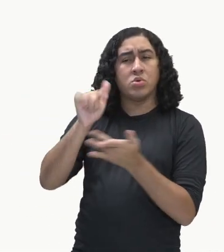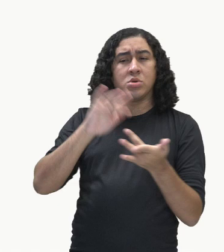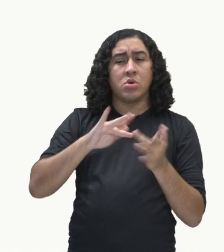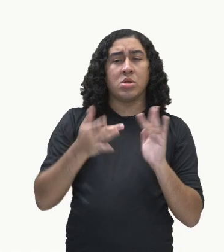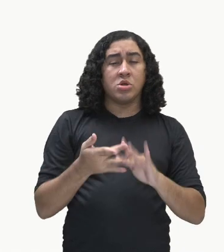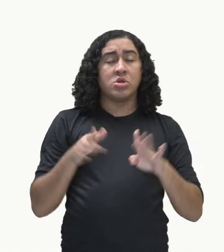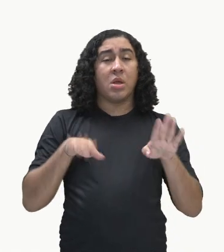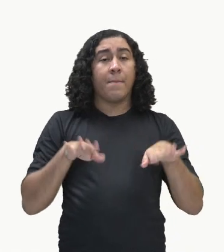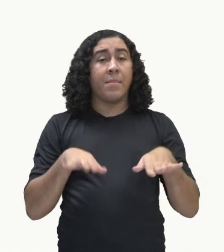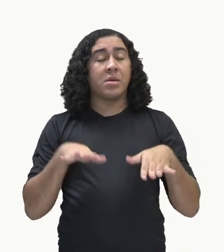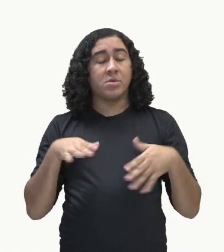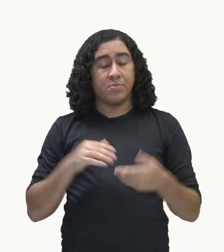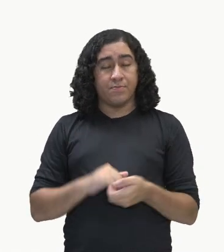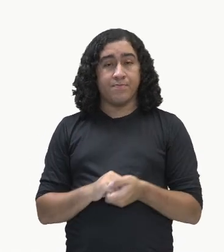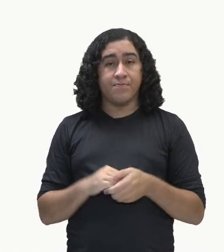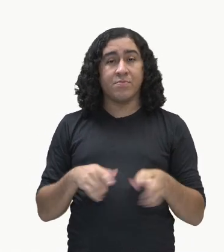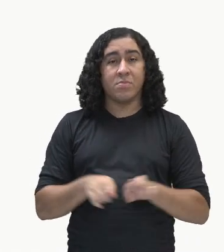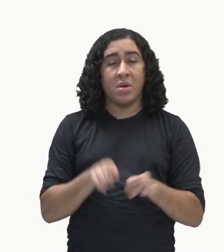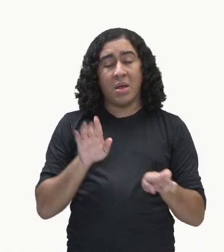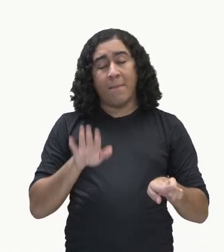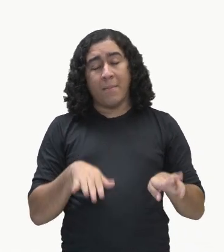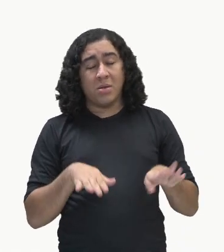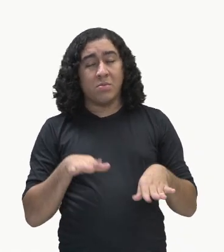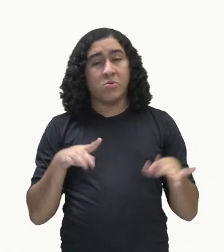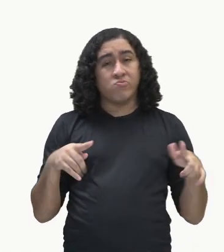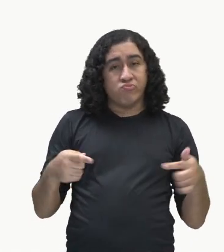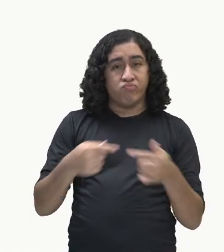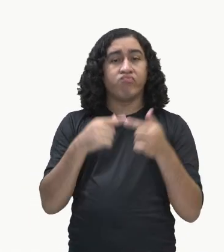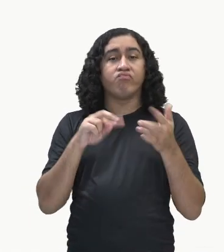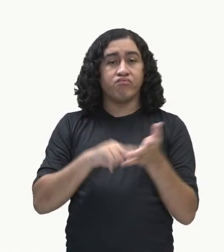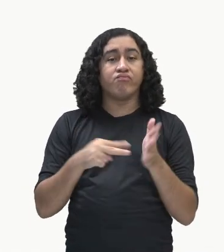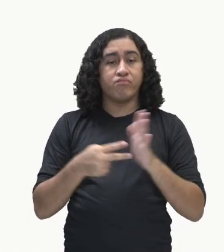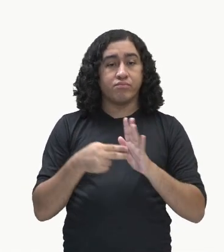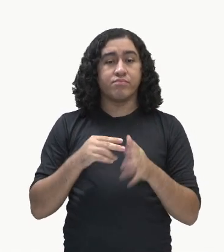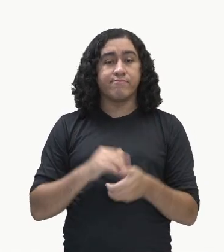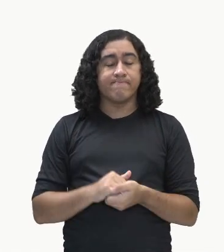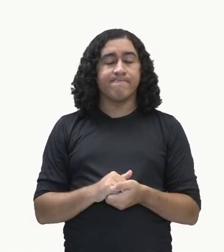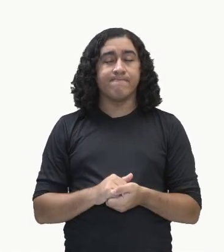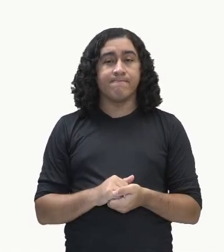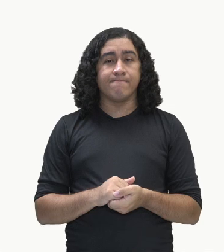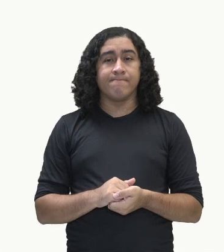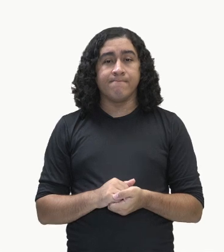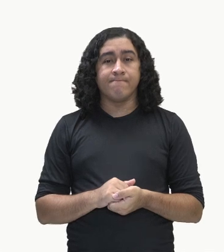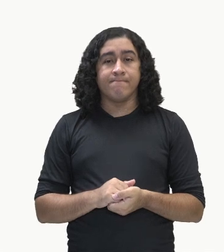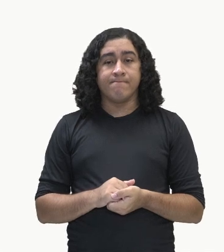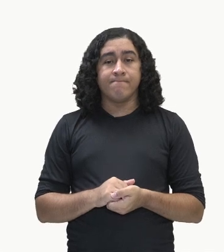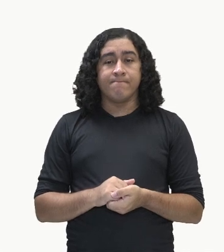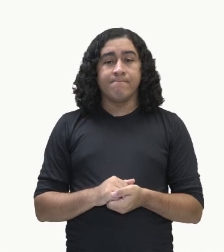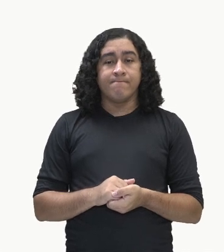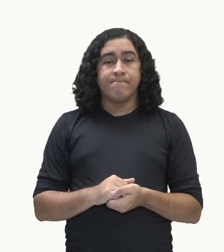um pouquinho do contexto, mas é mais ou menos nesse sentido, tá? Então, aquele foi o melhor concerto, né, que eu